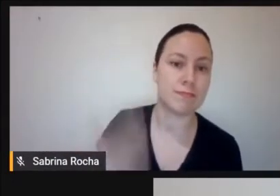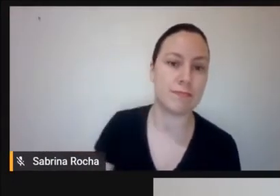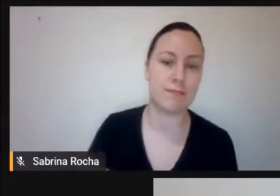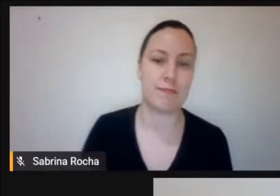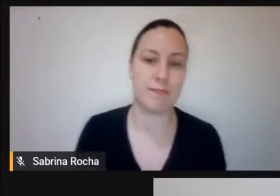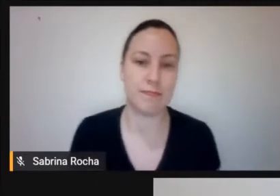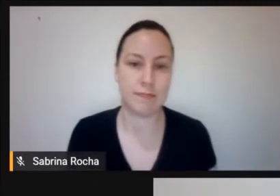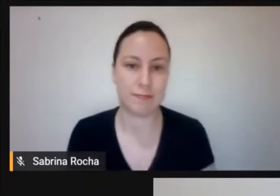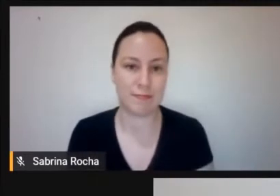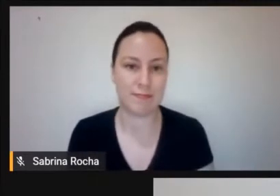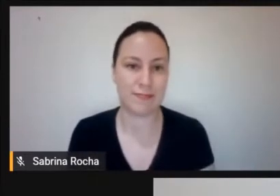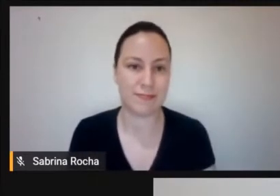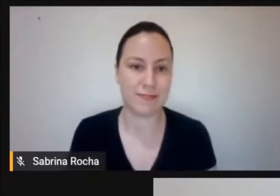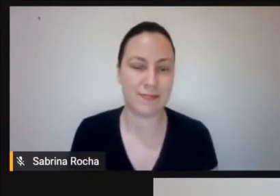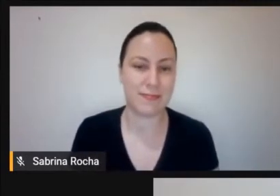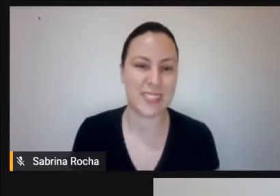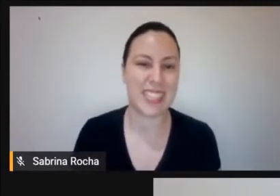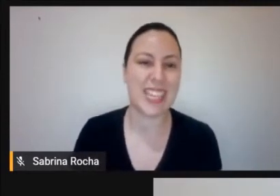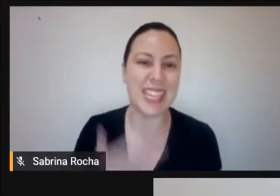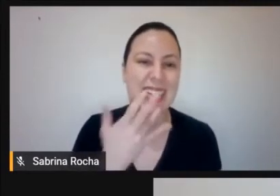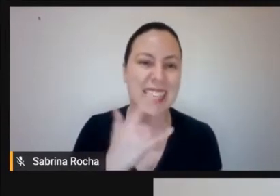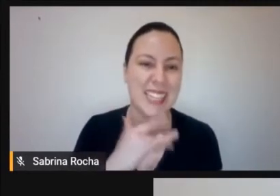Crianças têm paraquedas colorido, né?